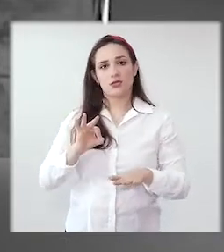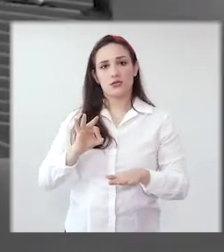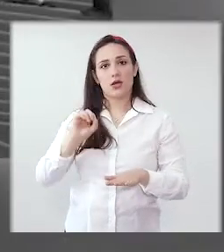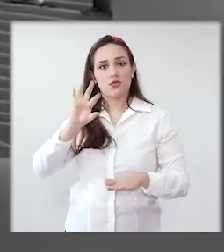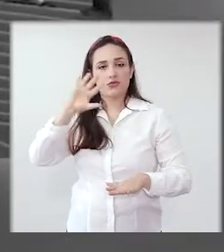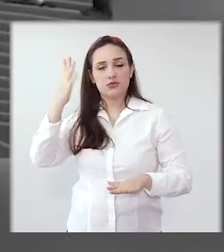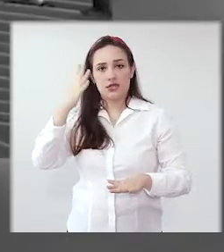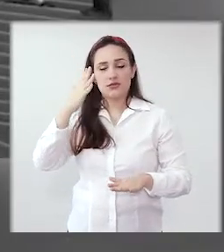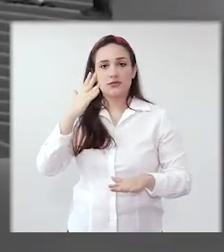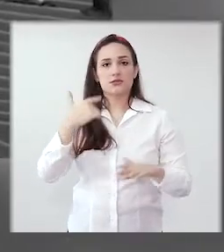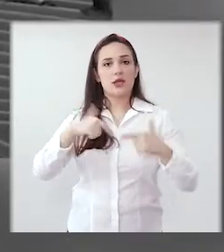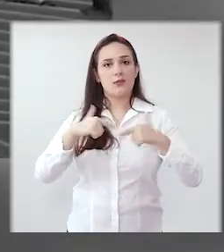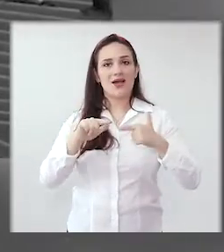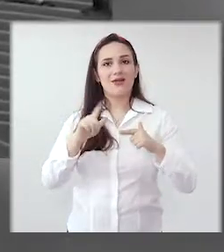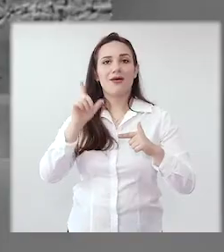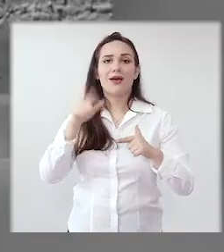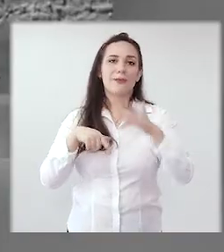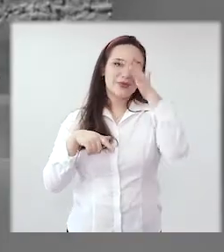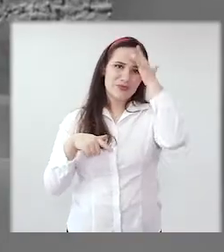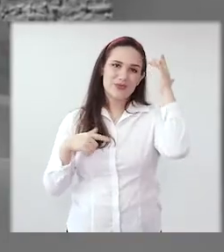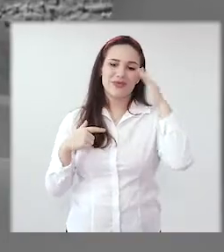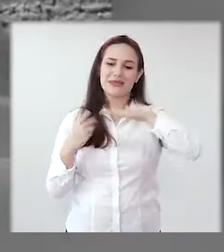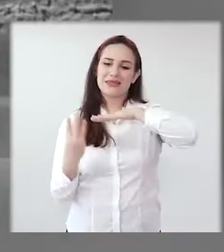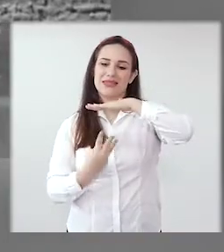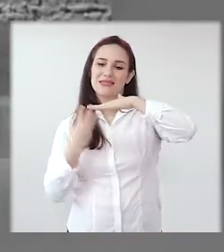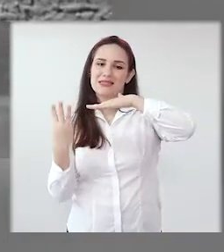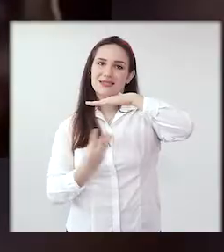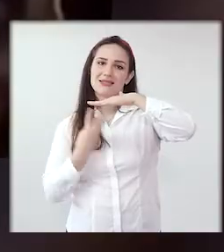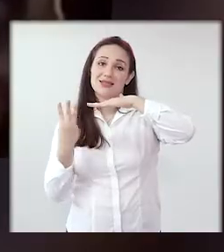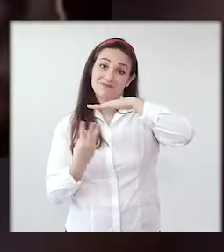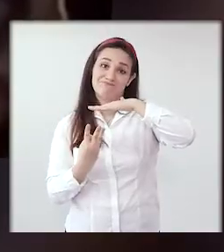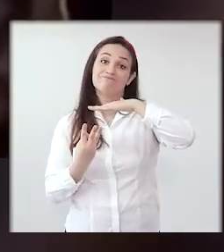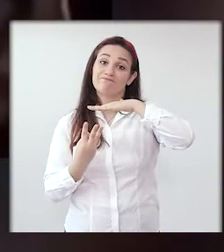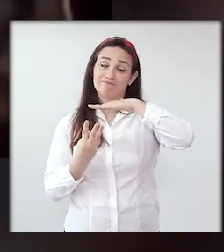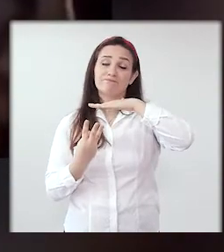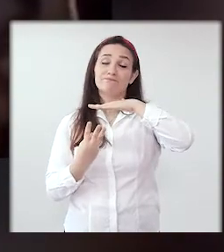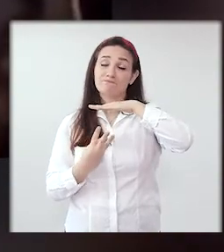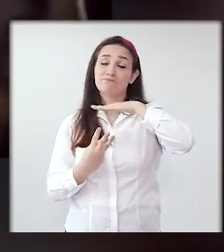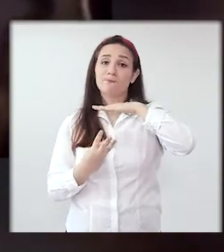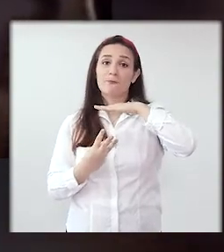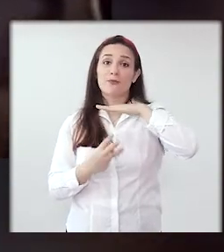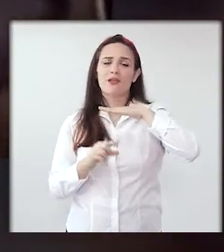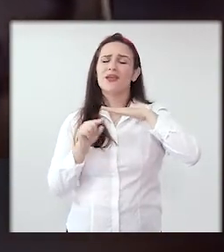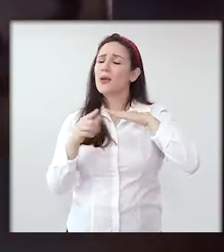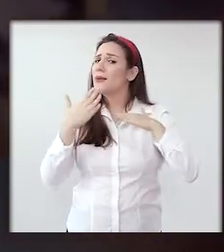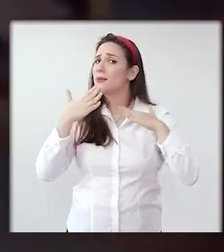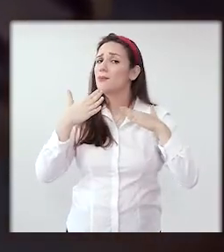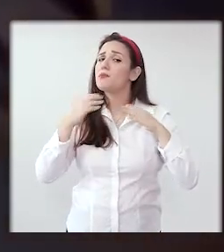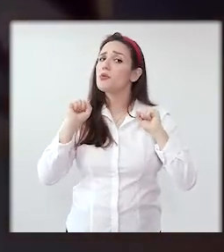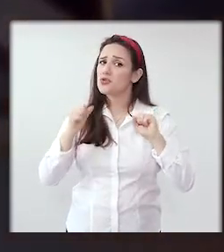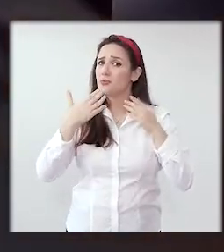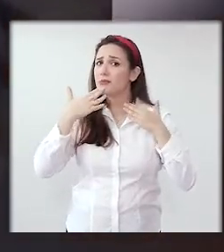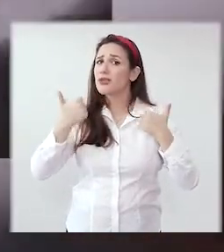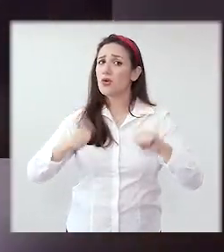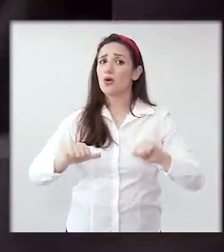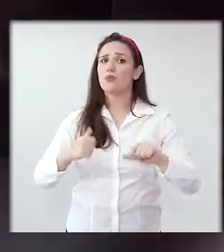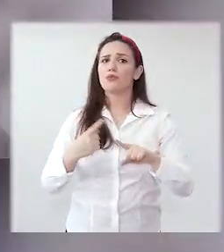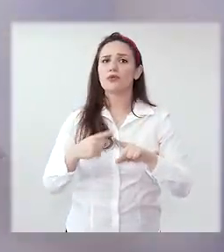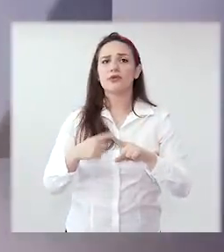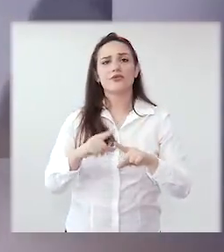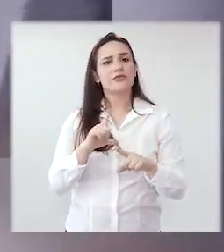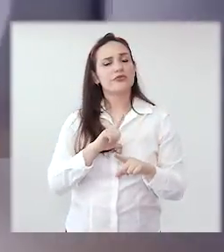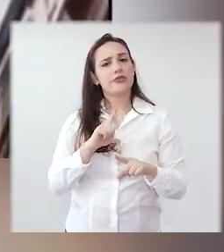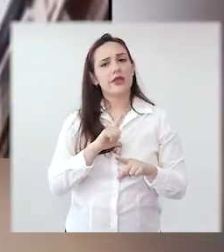trabalho ocorrem com empregados terceirizados. E os dados reais podem ser ainda maiores, já que